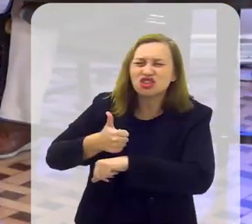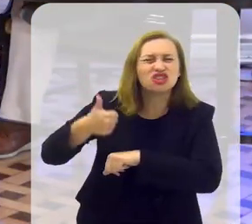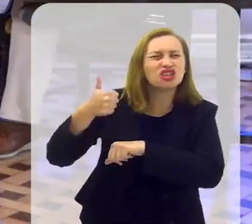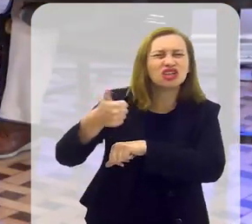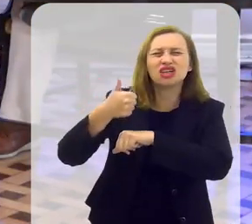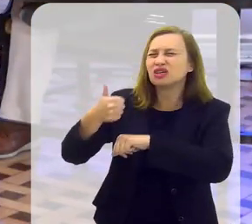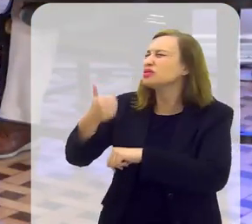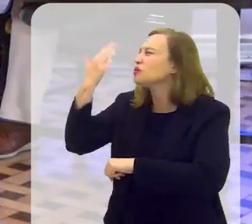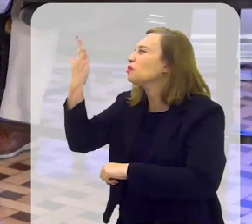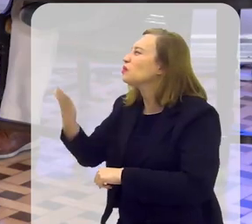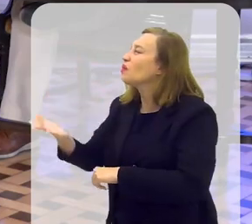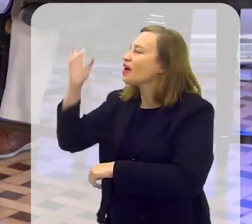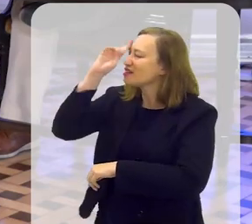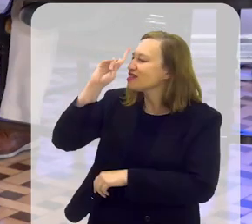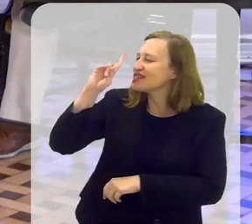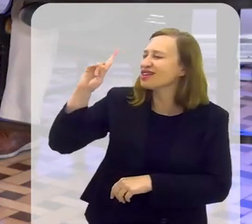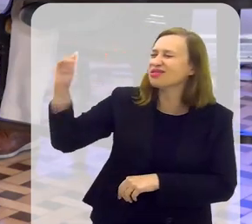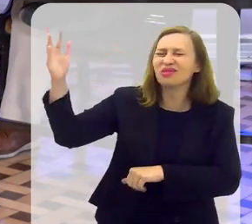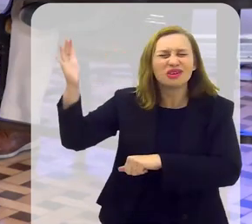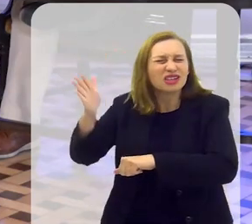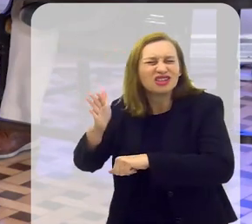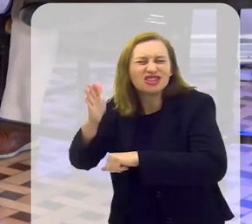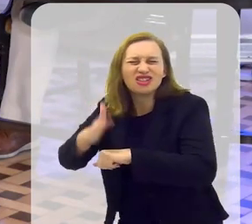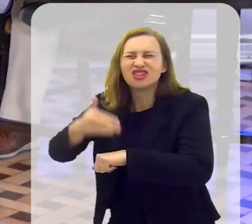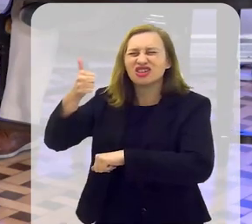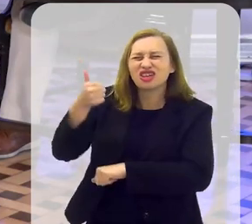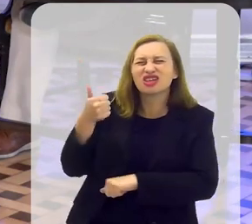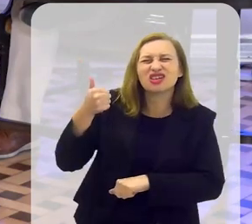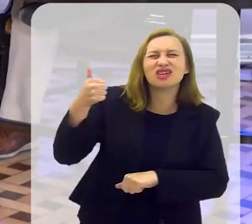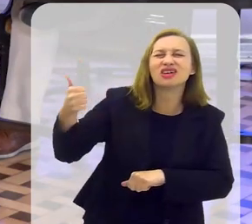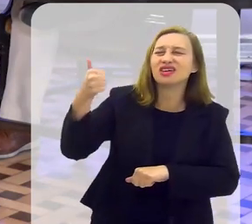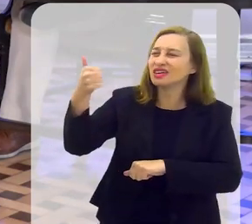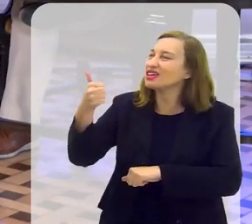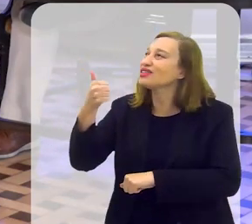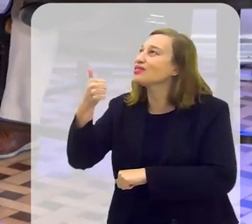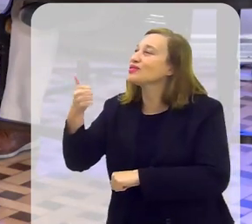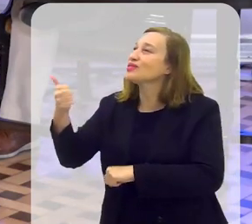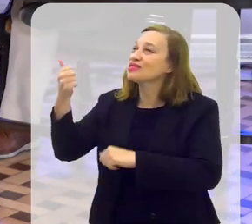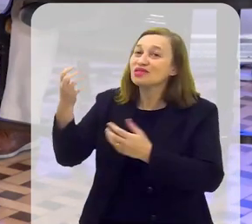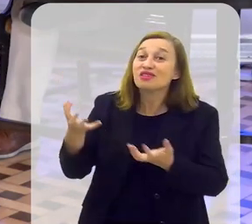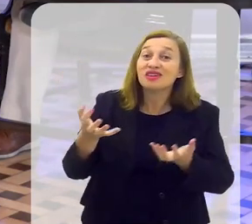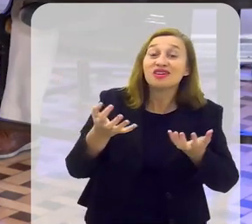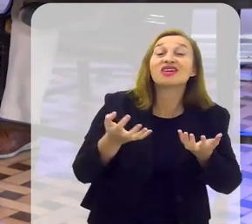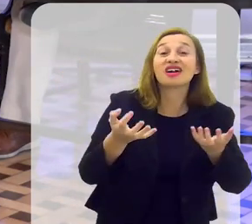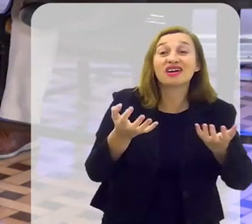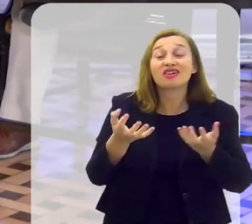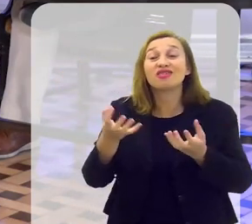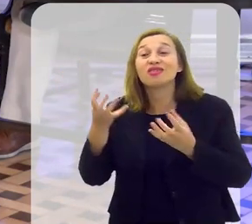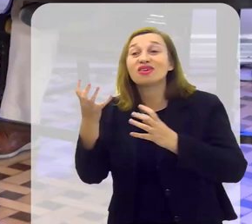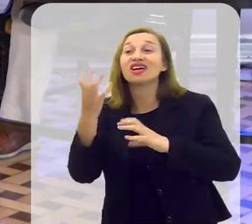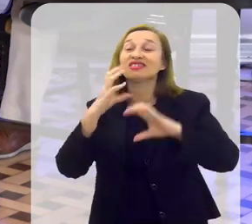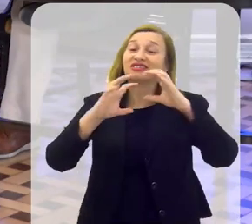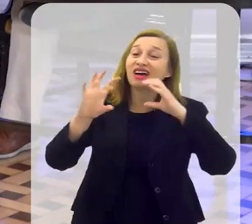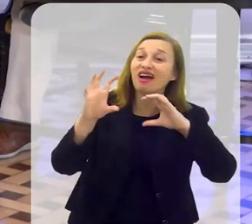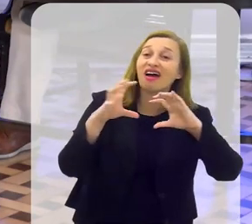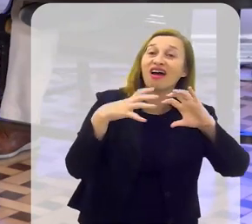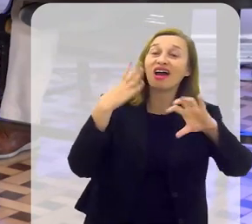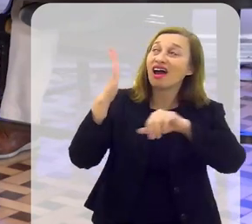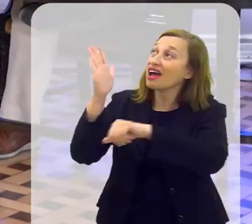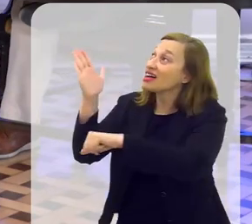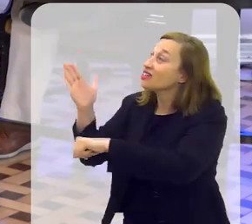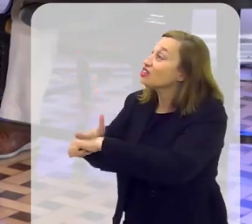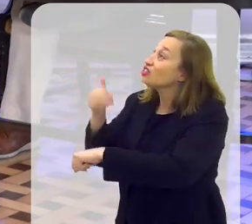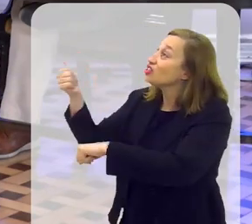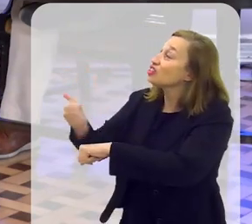tu és digno Para Sempre tu és digno digno